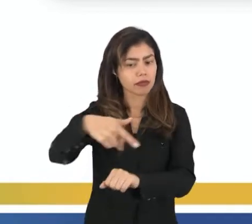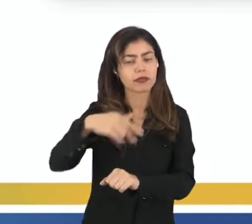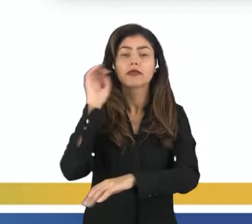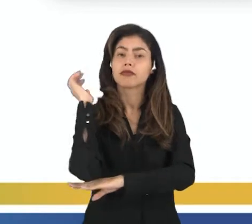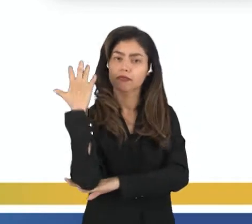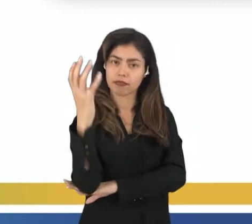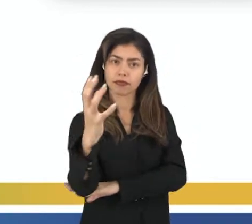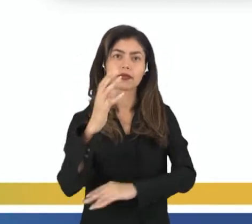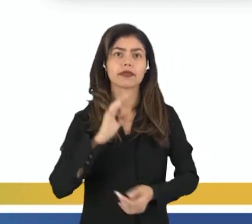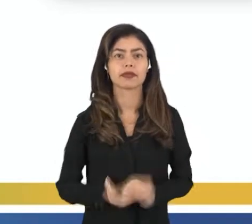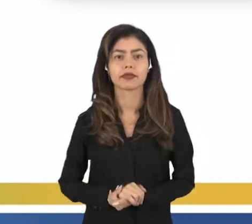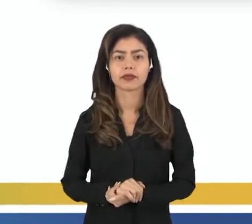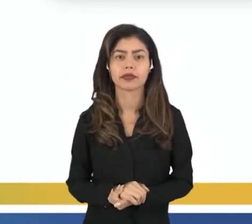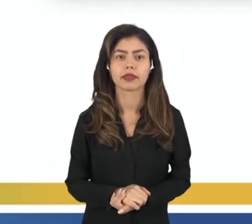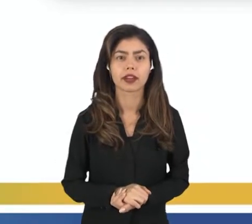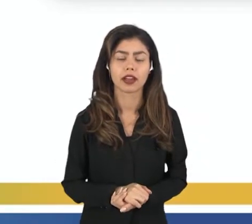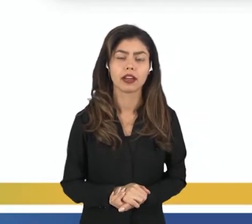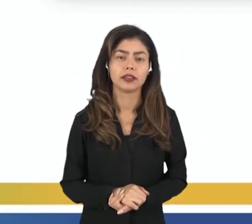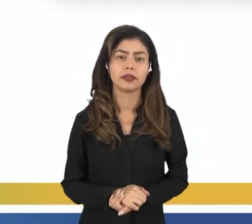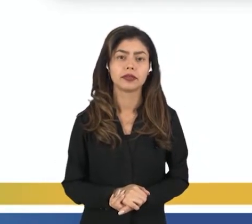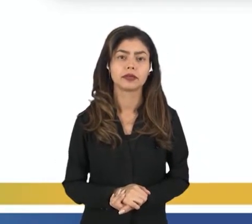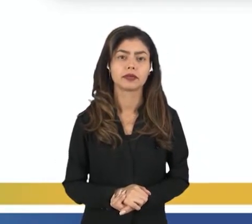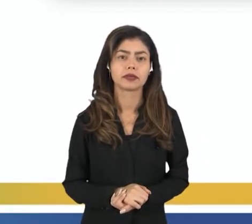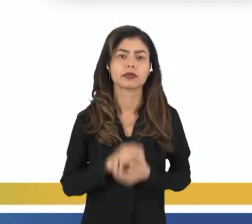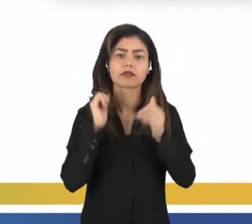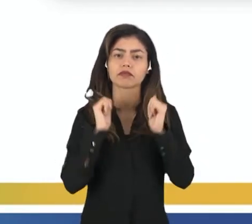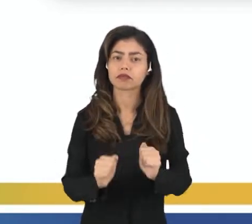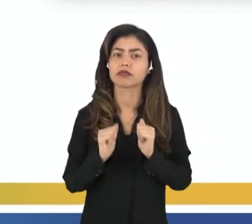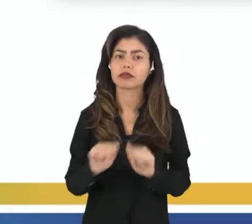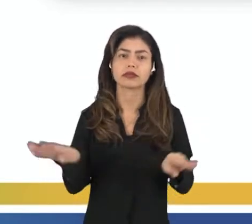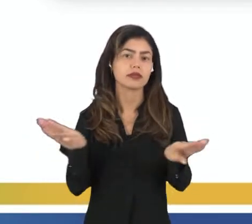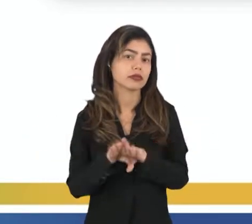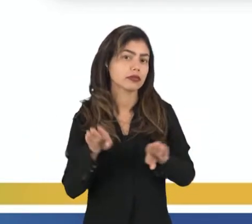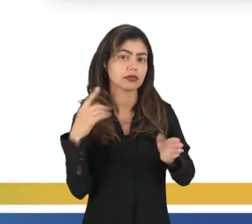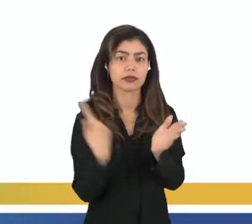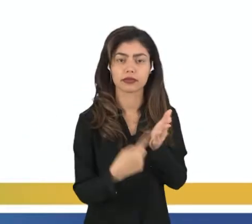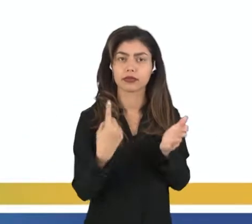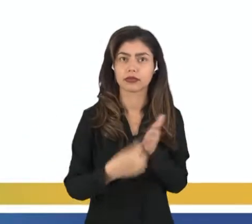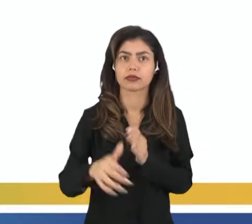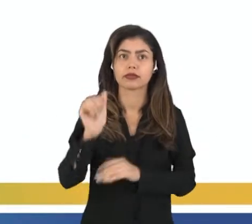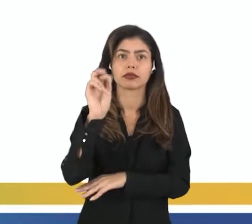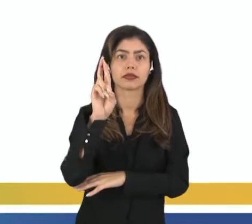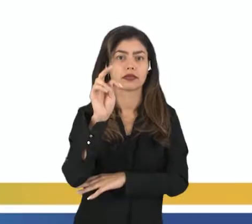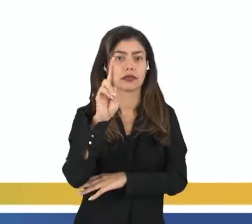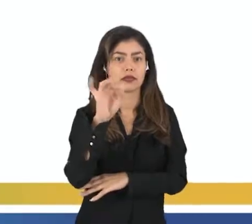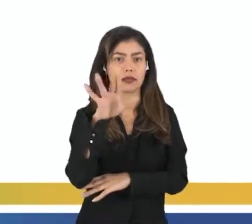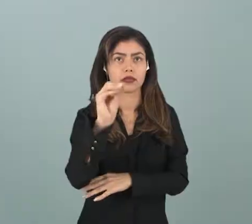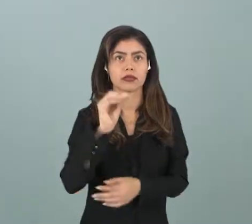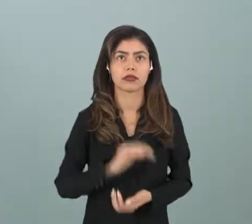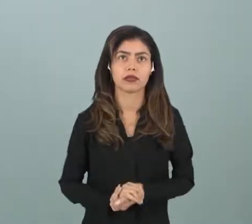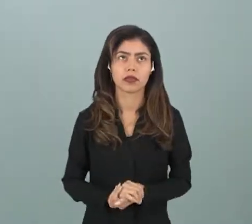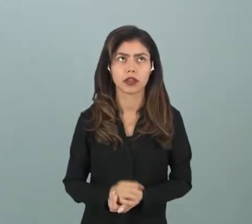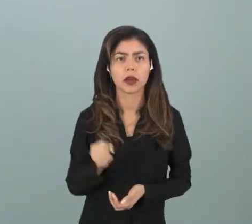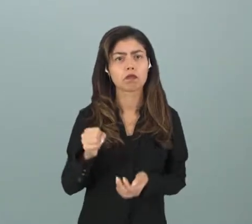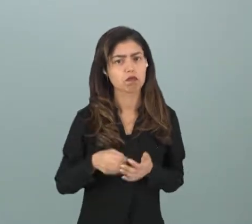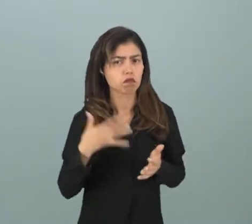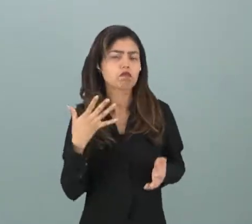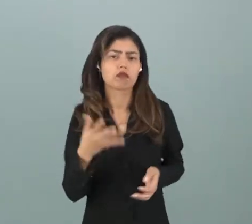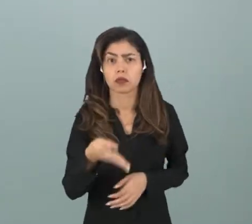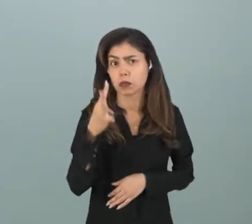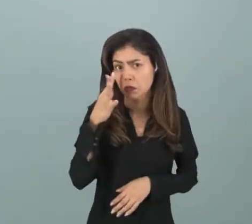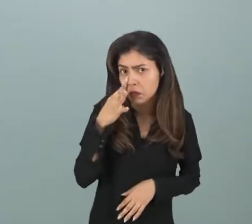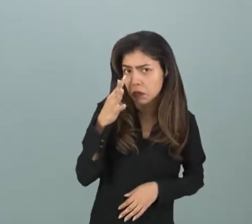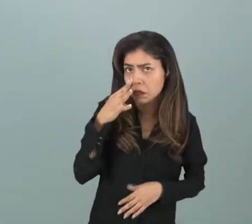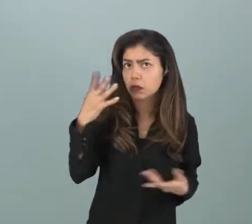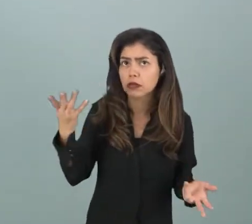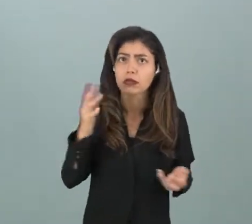floresta por meio de cordas e obstáculos pode ser considerado arvorismo. Gente, é muito interessante quando a